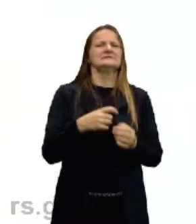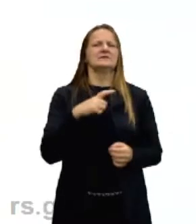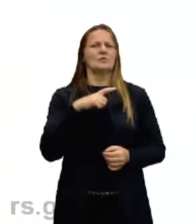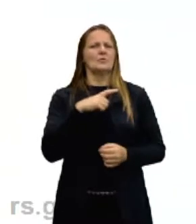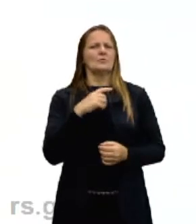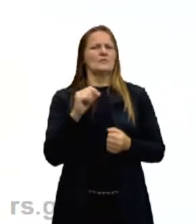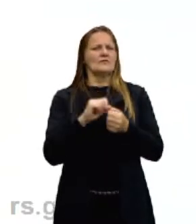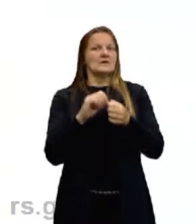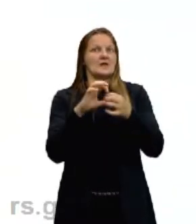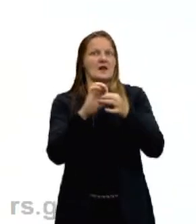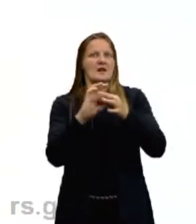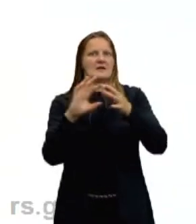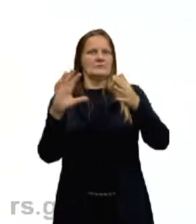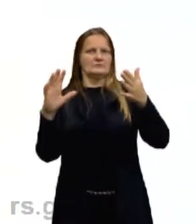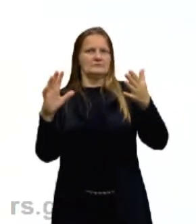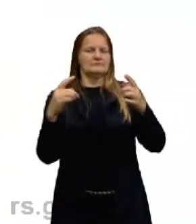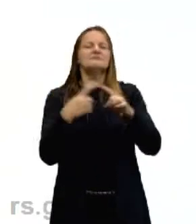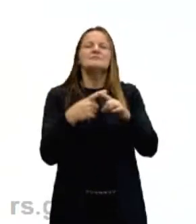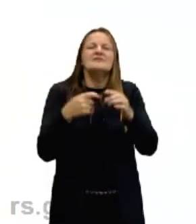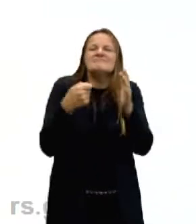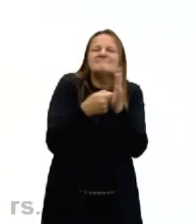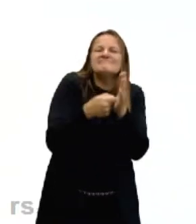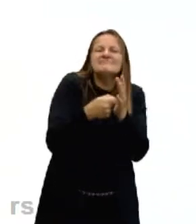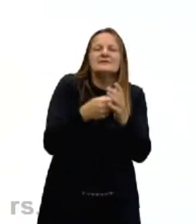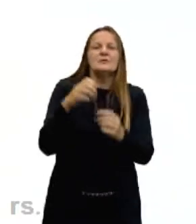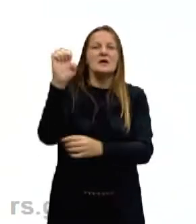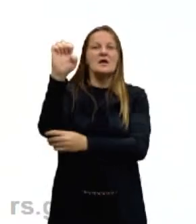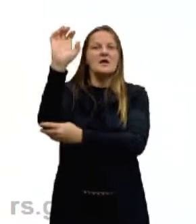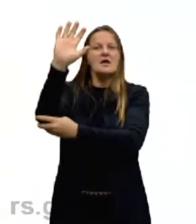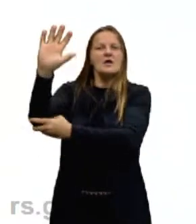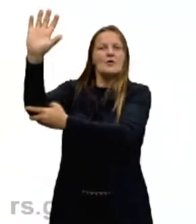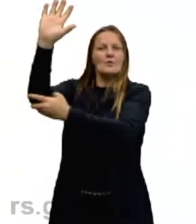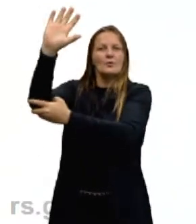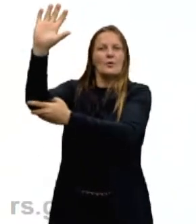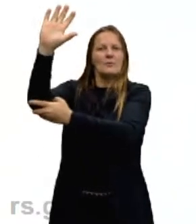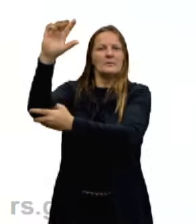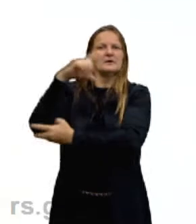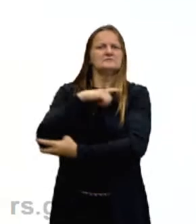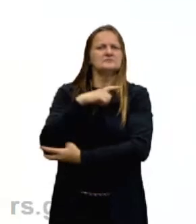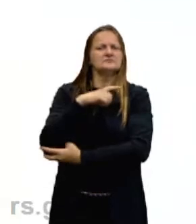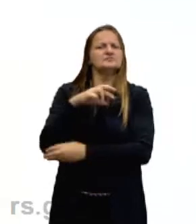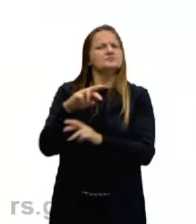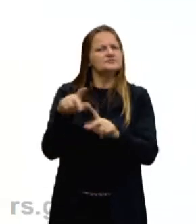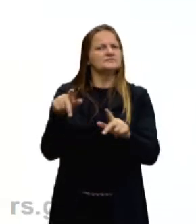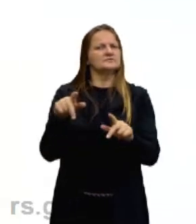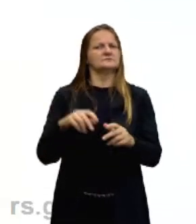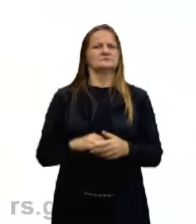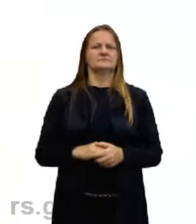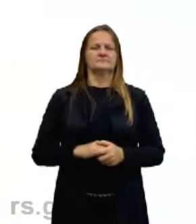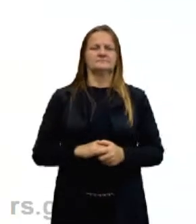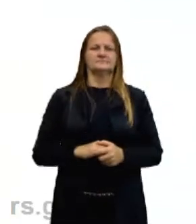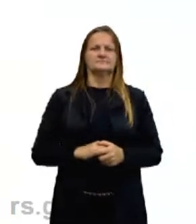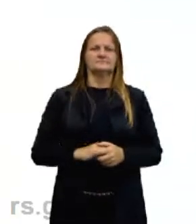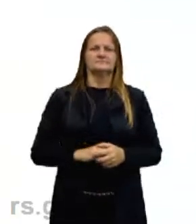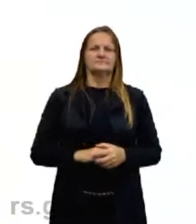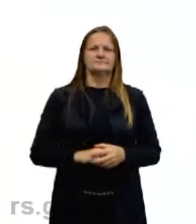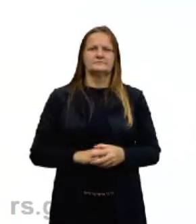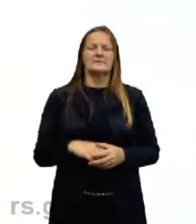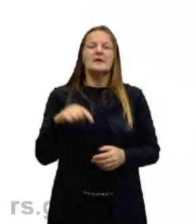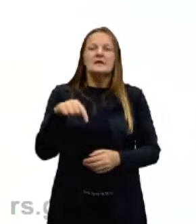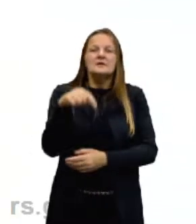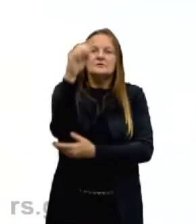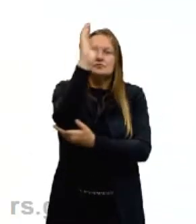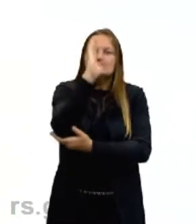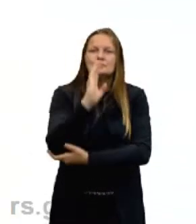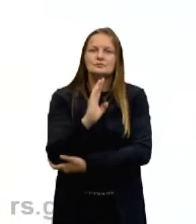dessa Liberdade porque tentativa na Europa já alma um passo um pouco maior porque no